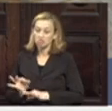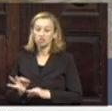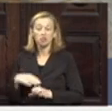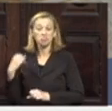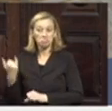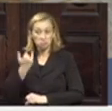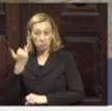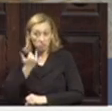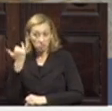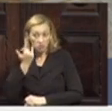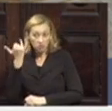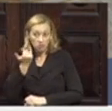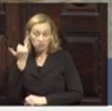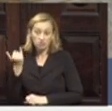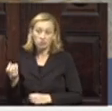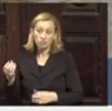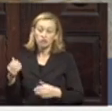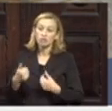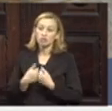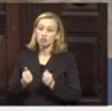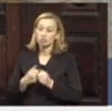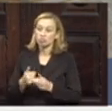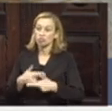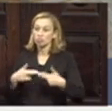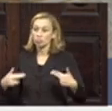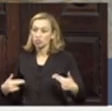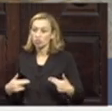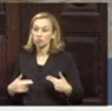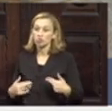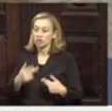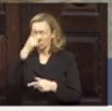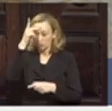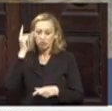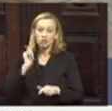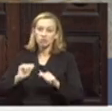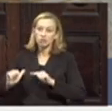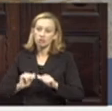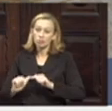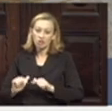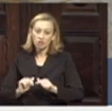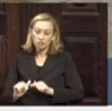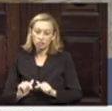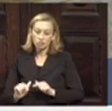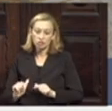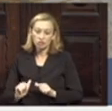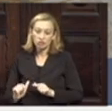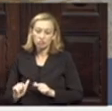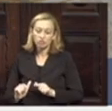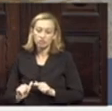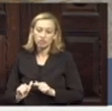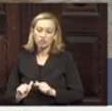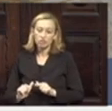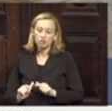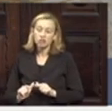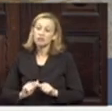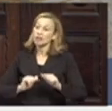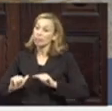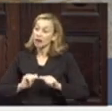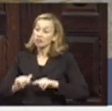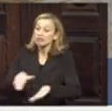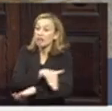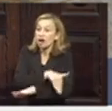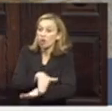do Sindicato de Trabalhadores de Telecomunicações, diretor Valdo Leite, Jason, Edna, nosso companheiro Rafael,